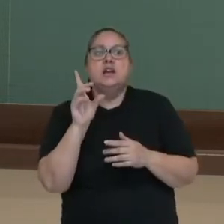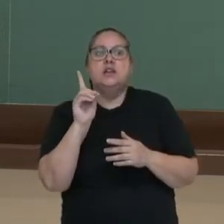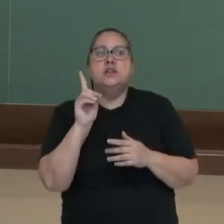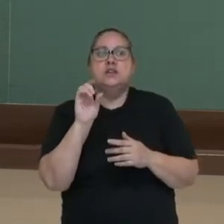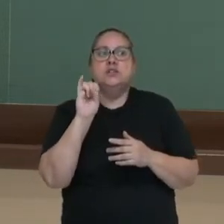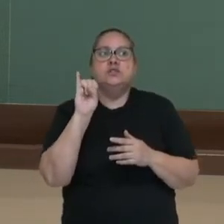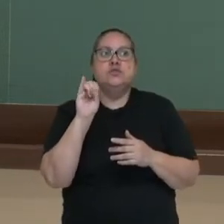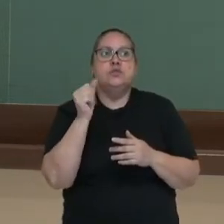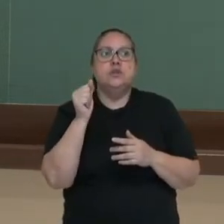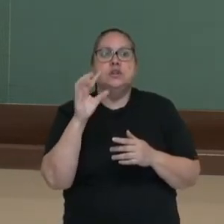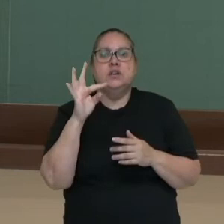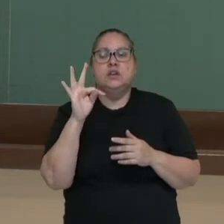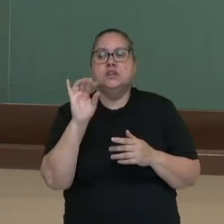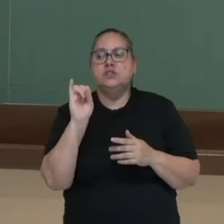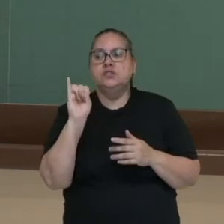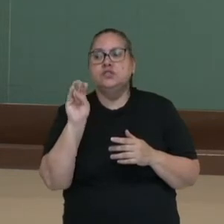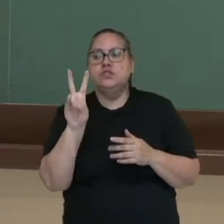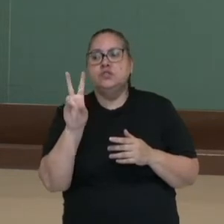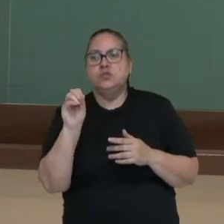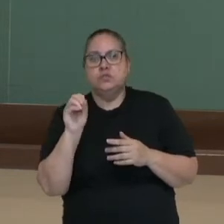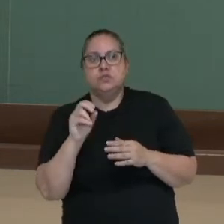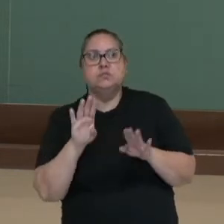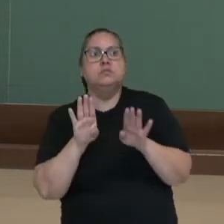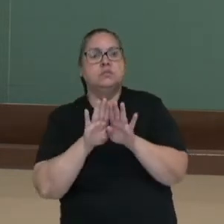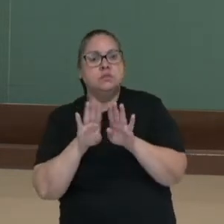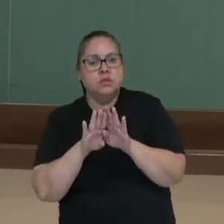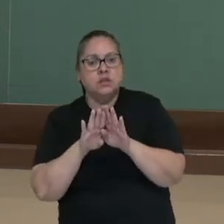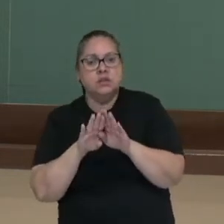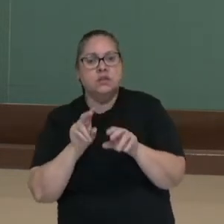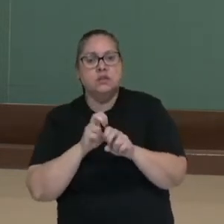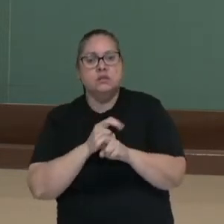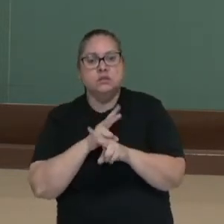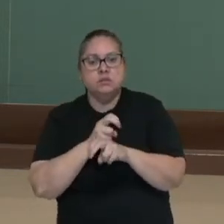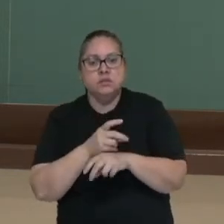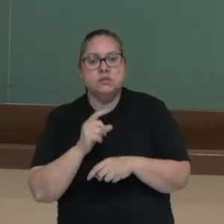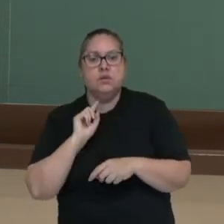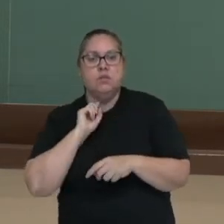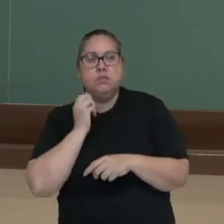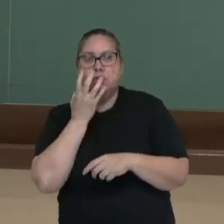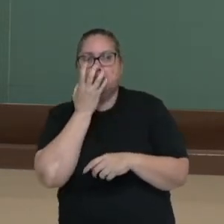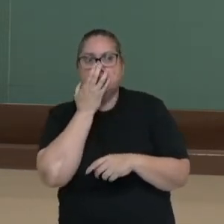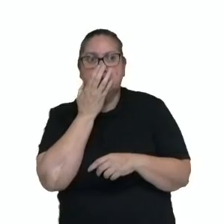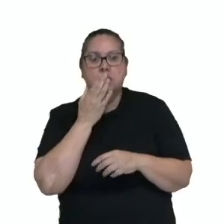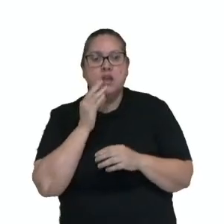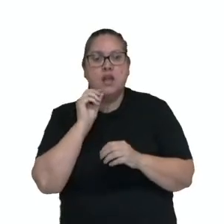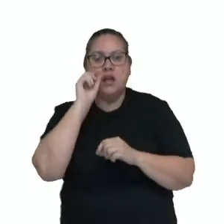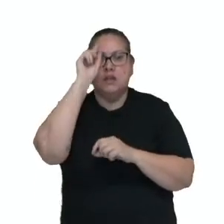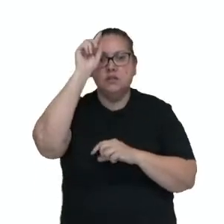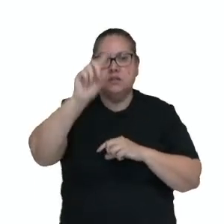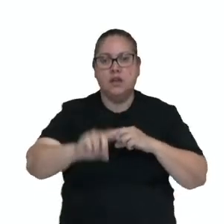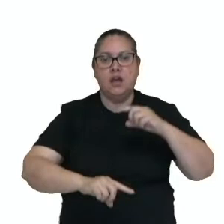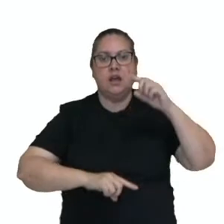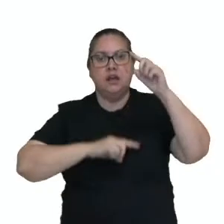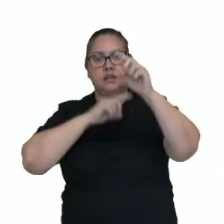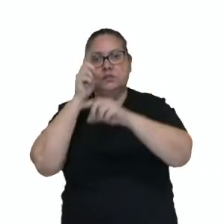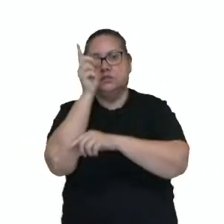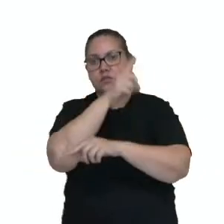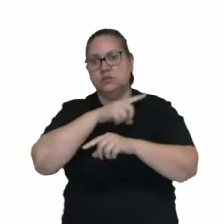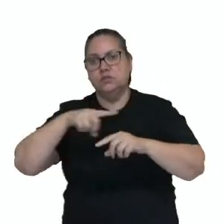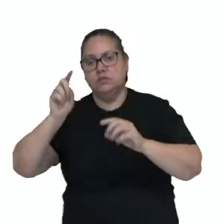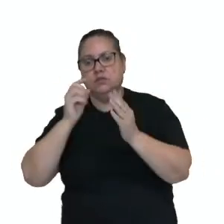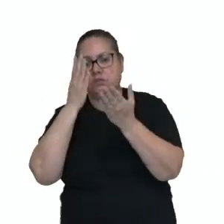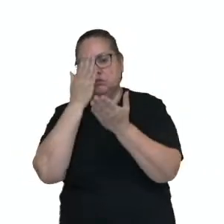que também é uma forma de poluição e contaminação. Aqueles que apresentam átomos com capacidade de